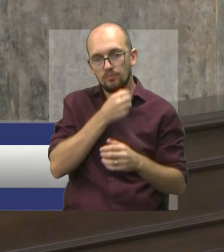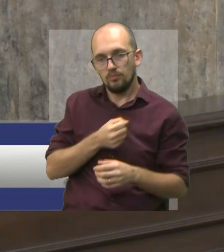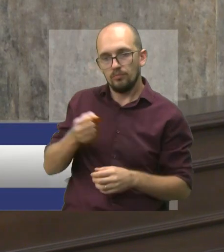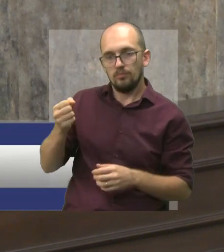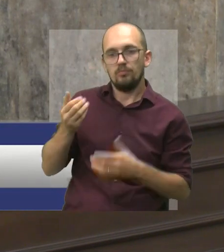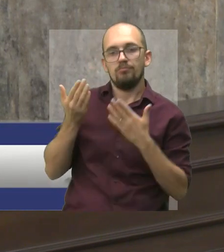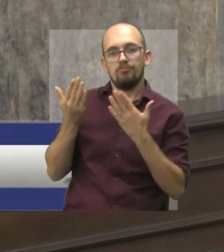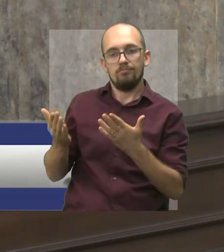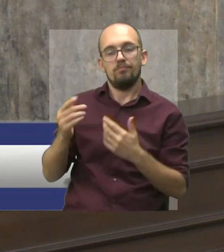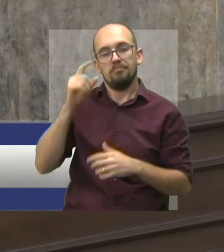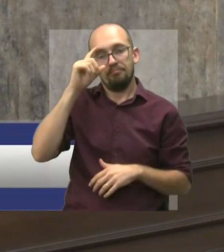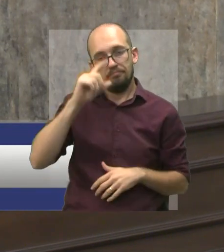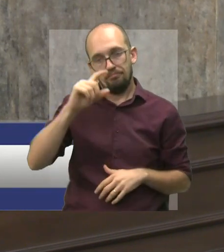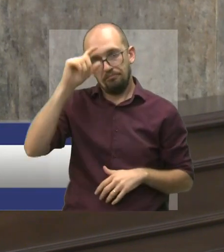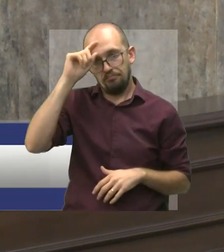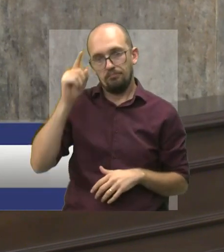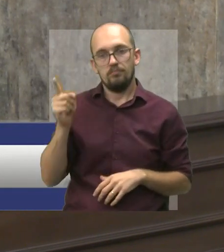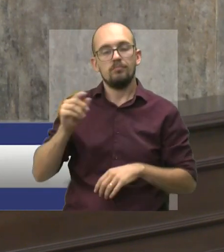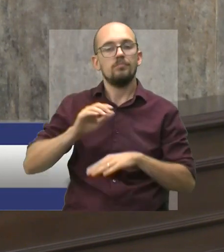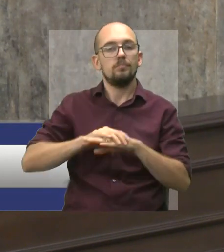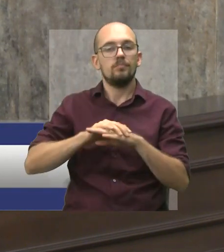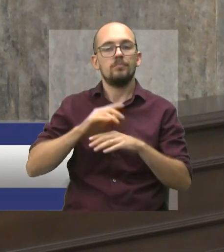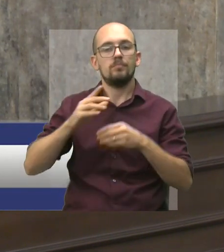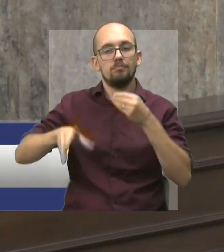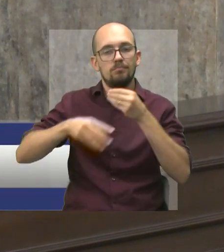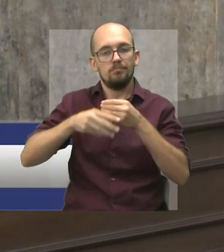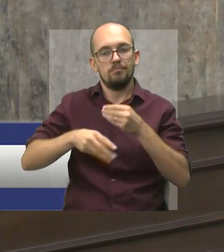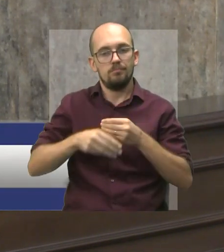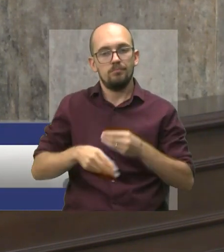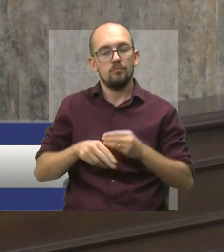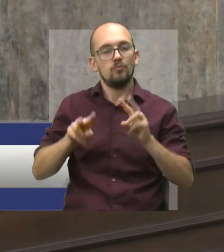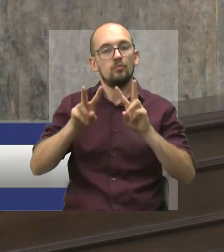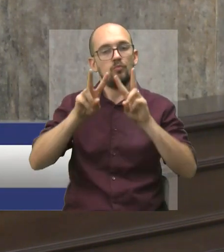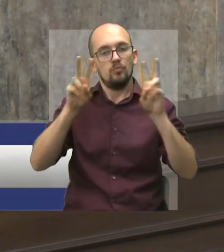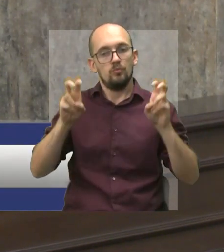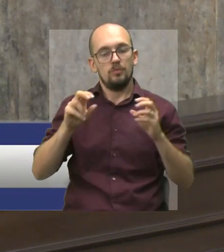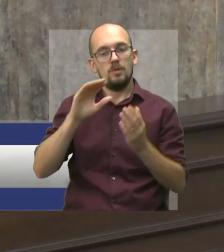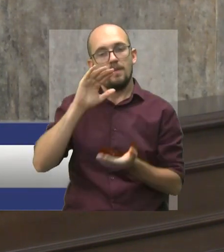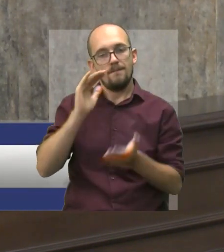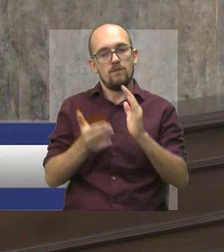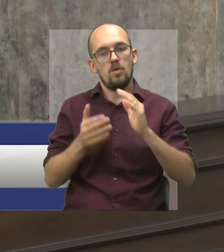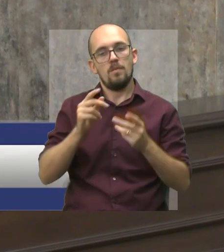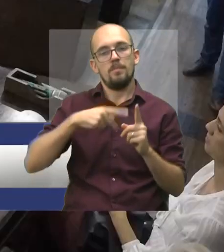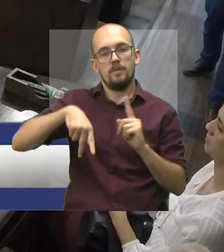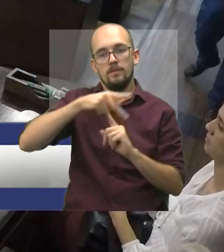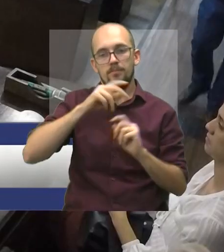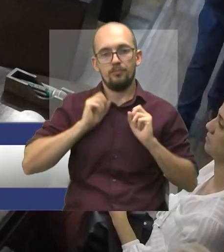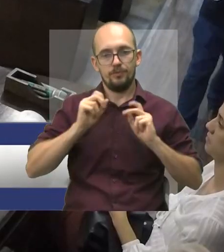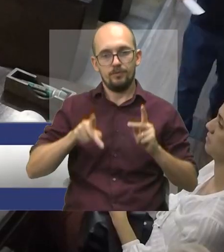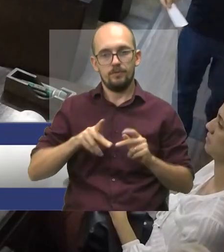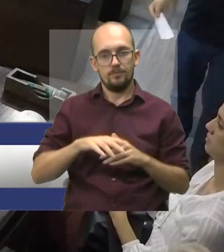Fernando Barbieri, que tem também alguns comentários a respeito da reforma da Previdência.